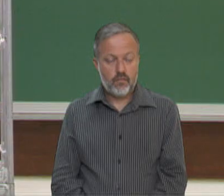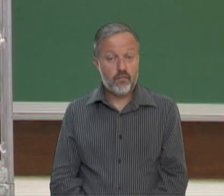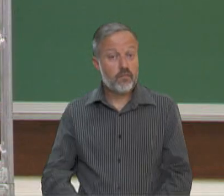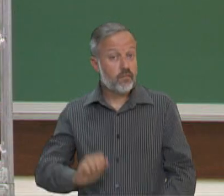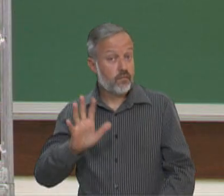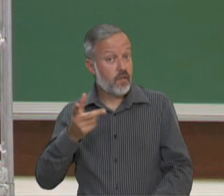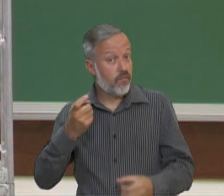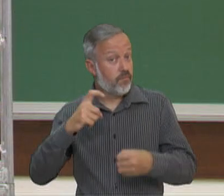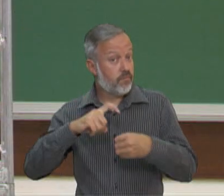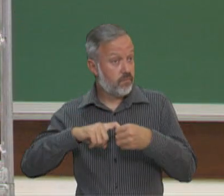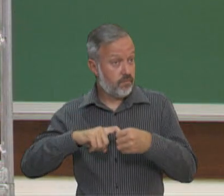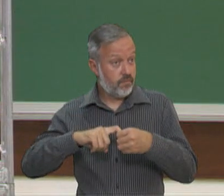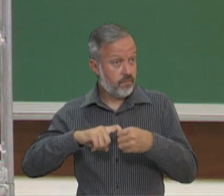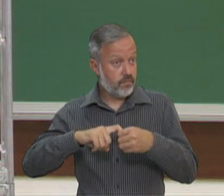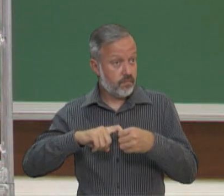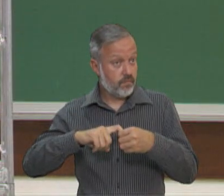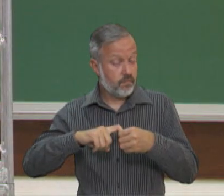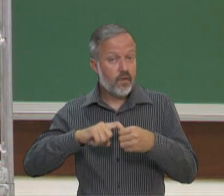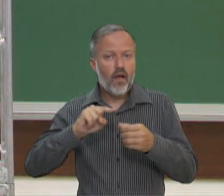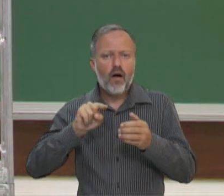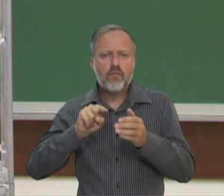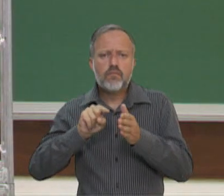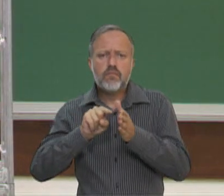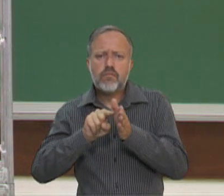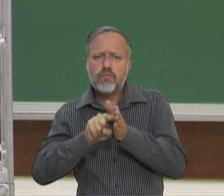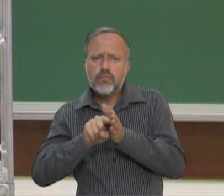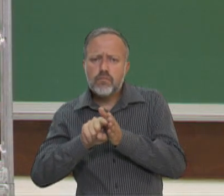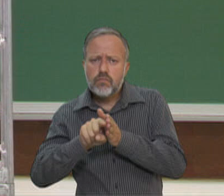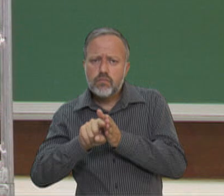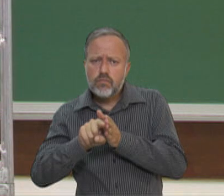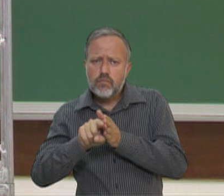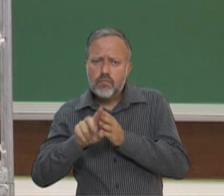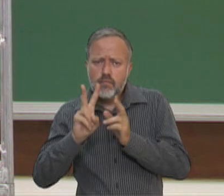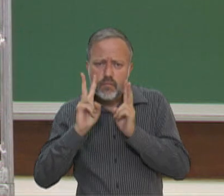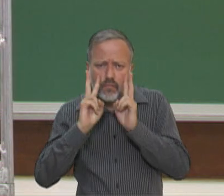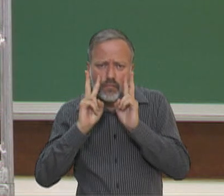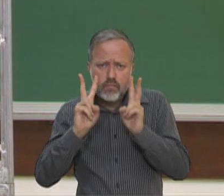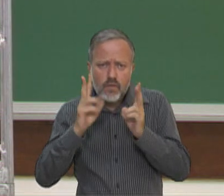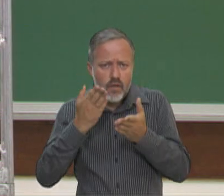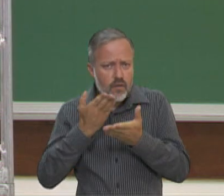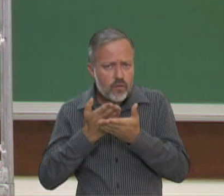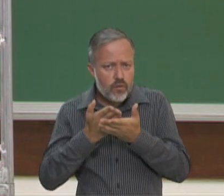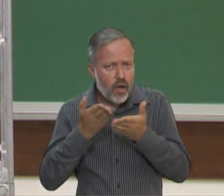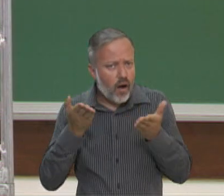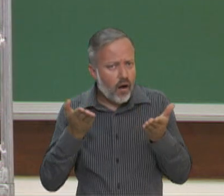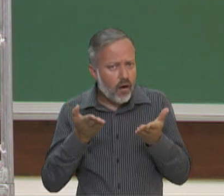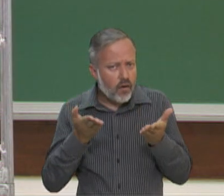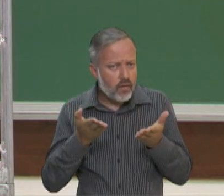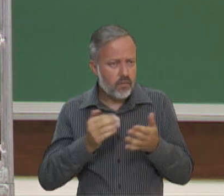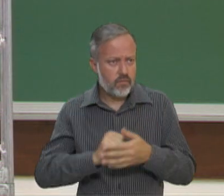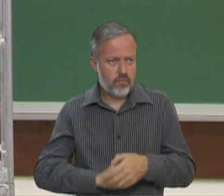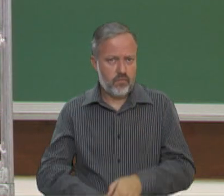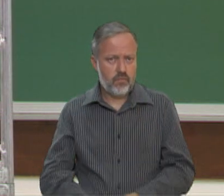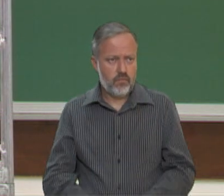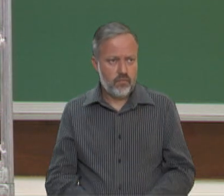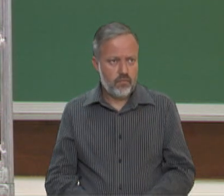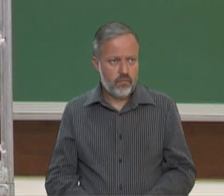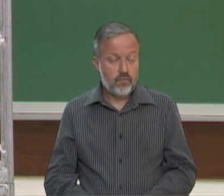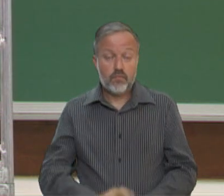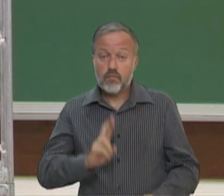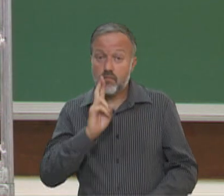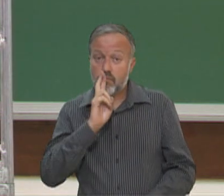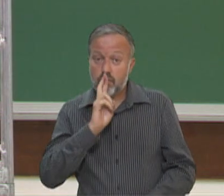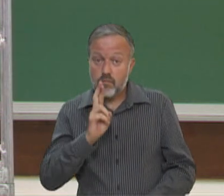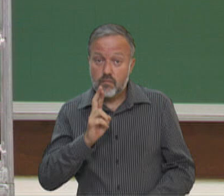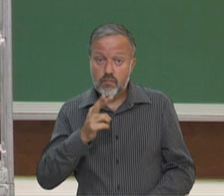Vale? Volvemos. Então, aqui no quiz a gente vai retomar o que a gente viu até agora nessa aula, respondendo